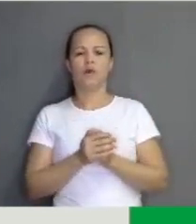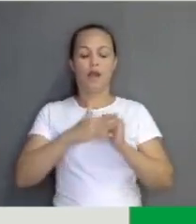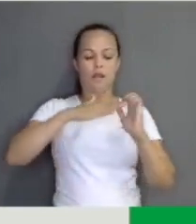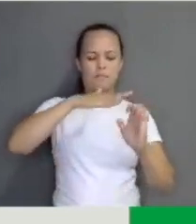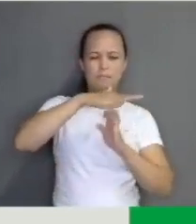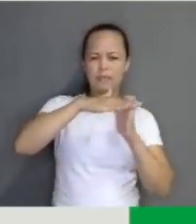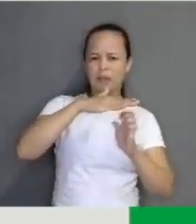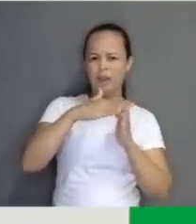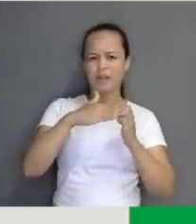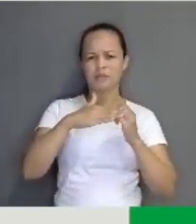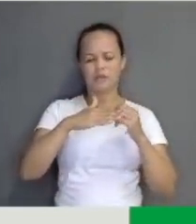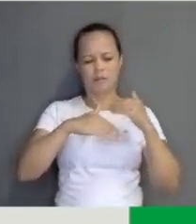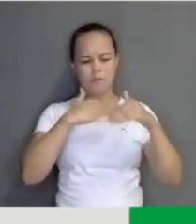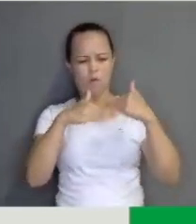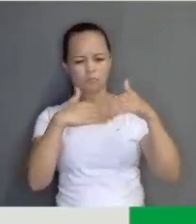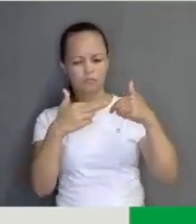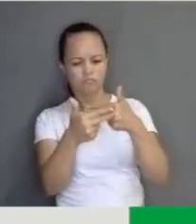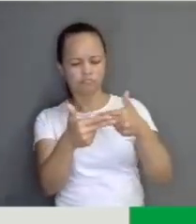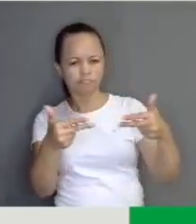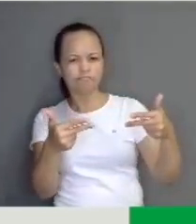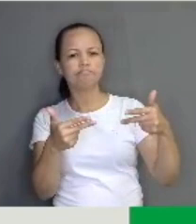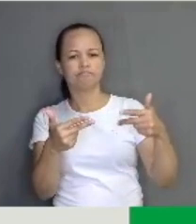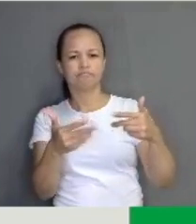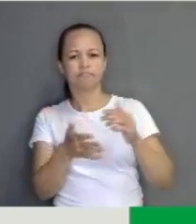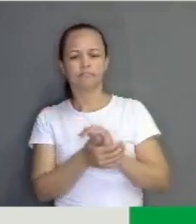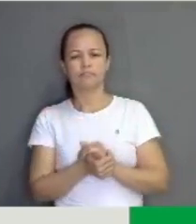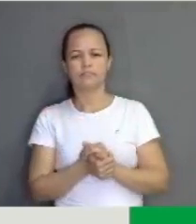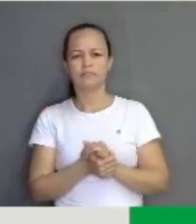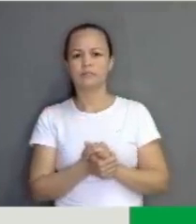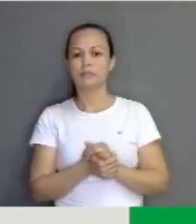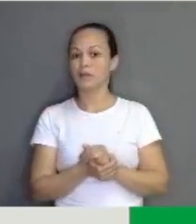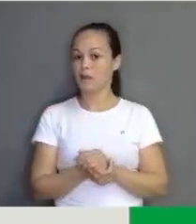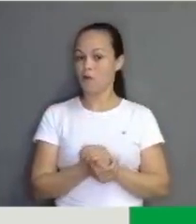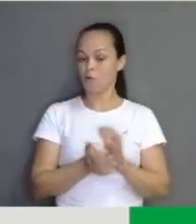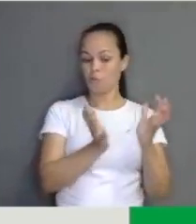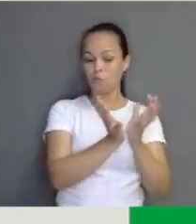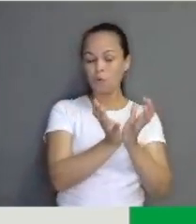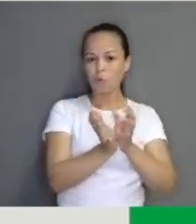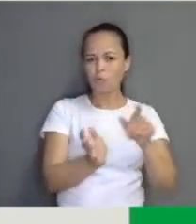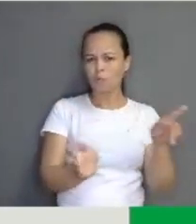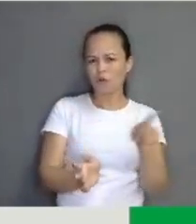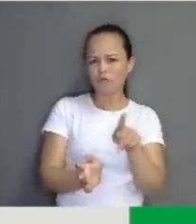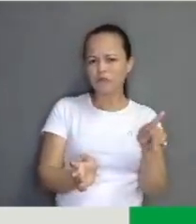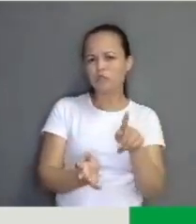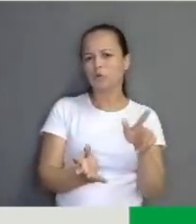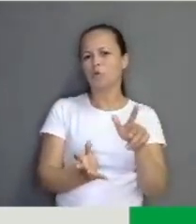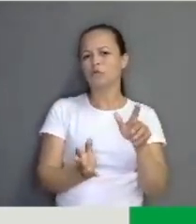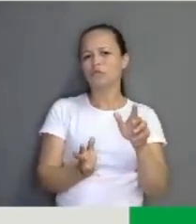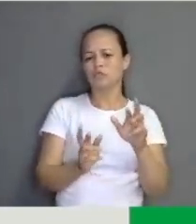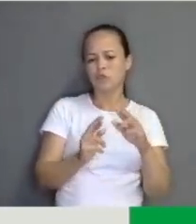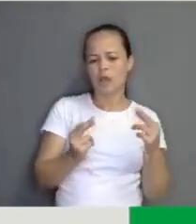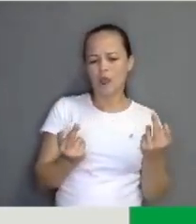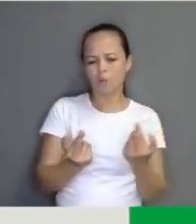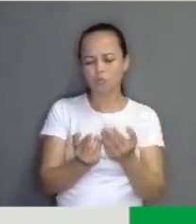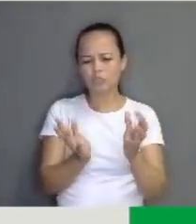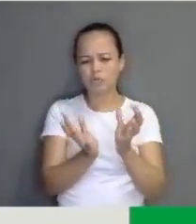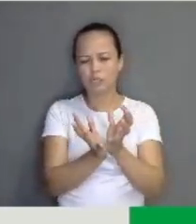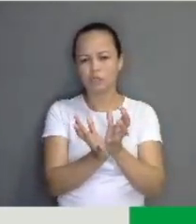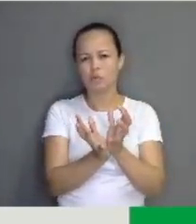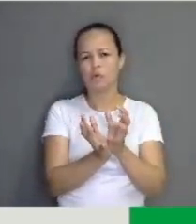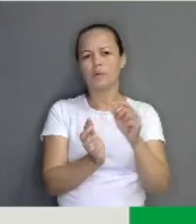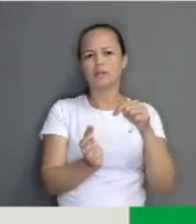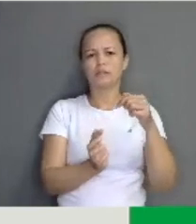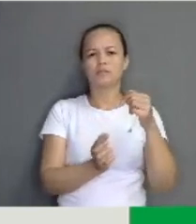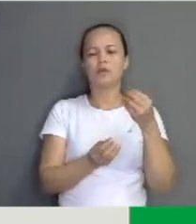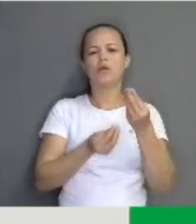querem ir ali para produzir alguma coisa. É um grupo de professores que estão ali para se reunir, para saber como fazer